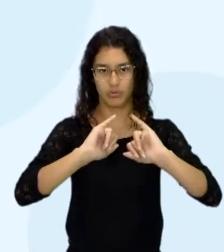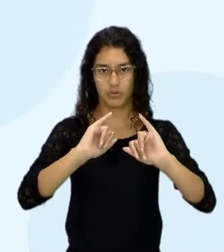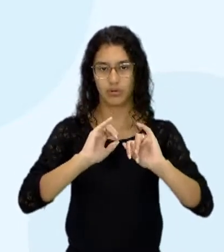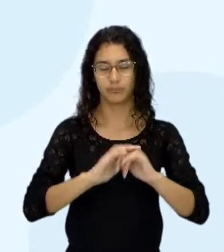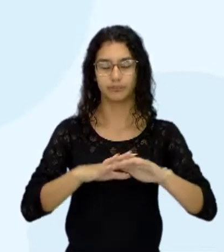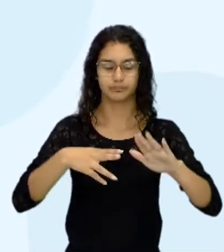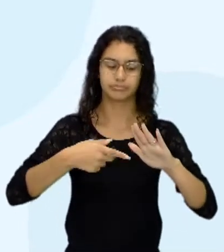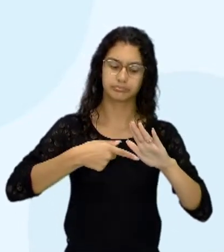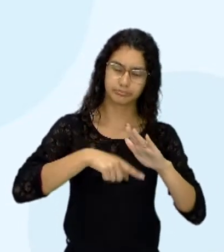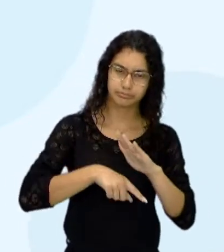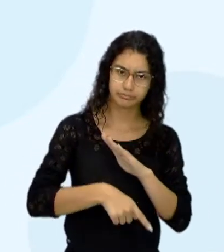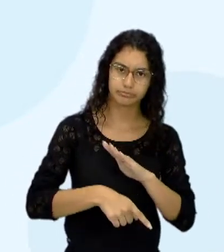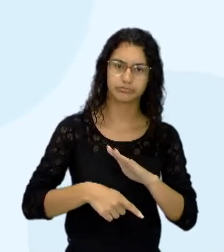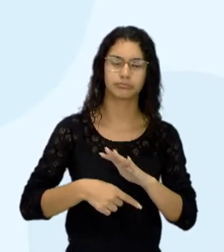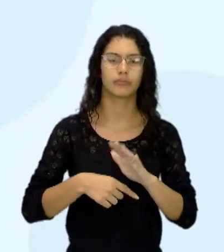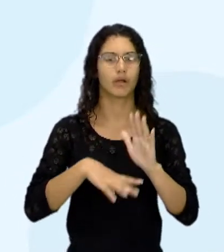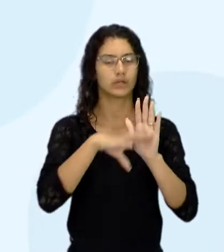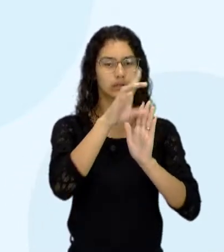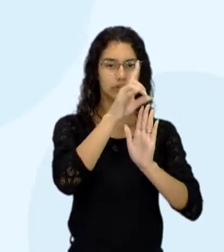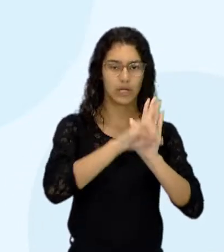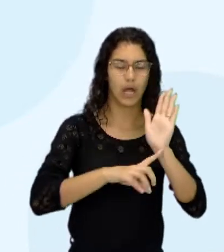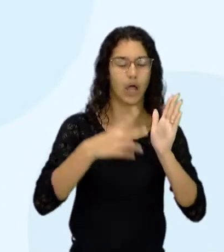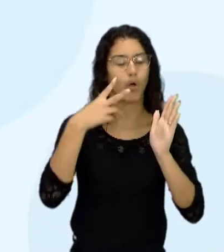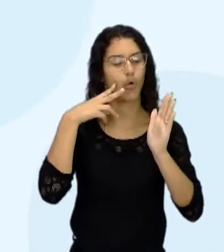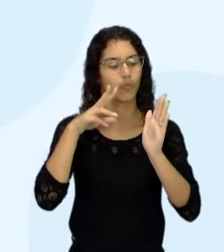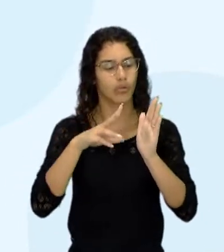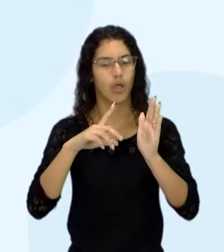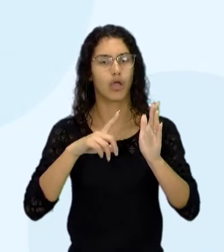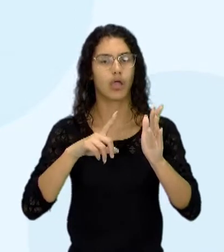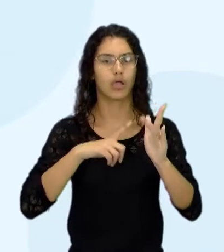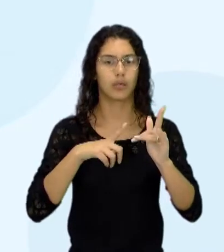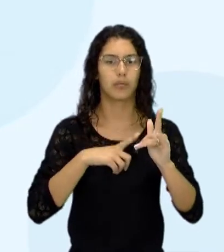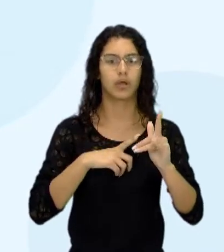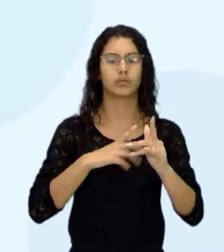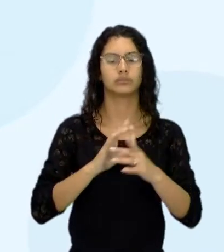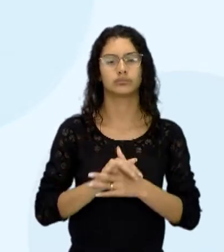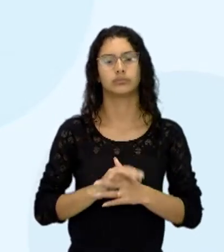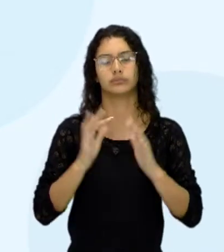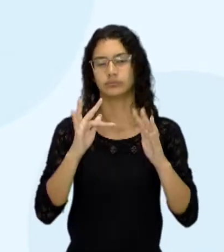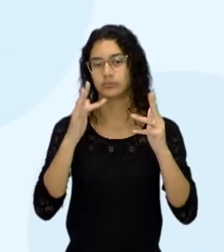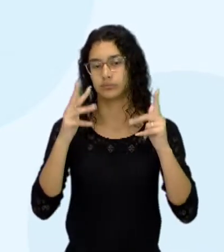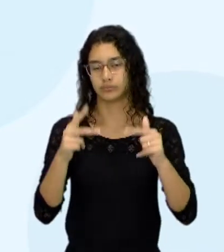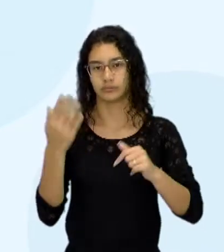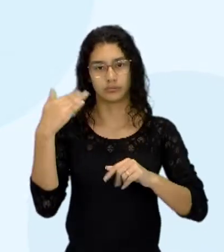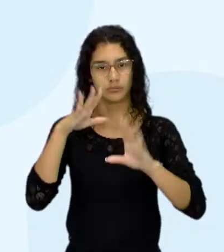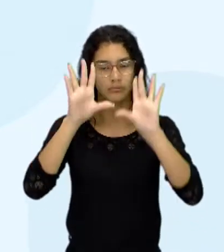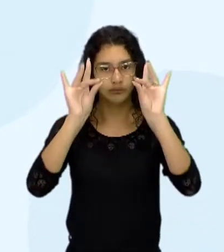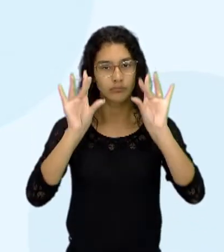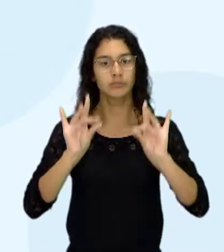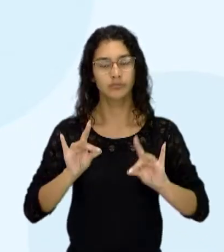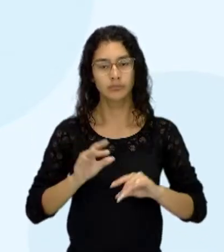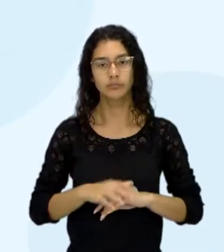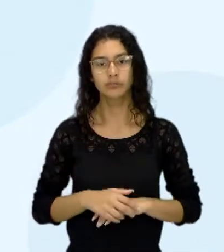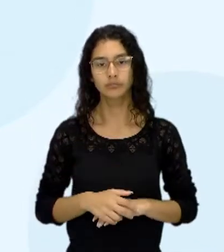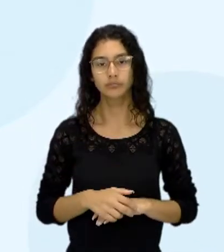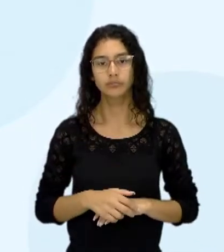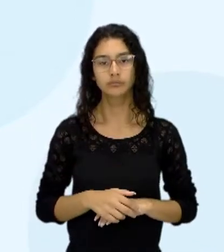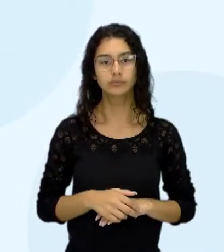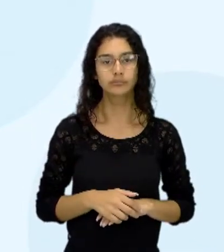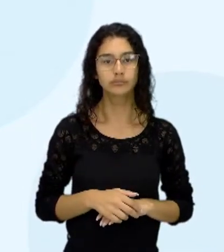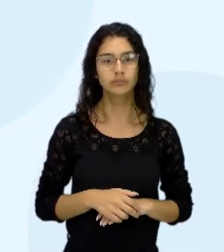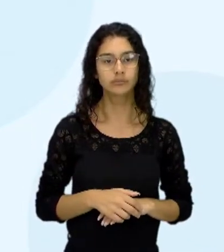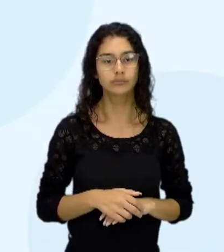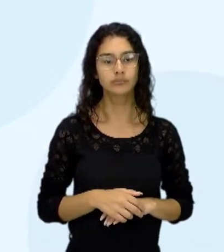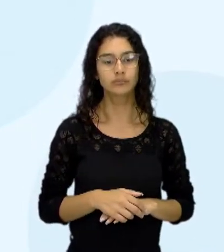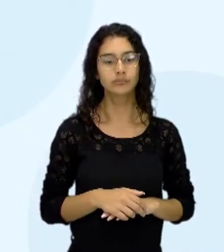se aprofundar, vai levantar dados, vai trazer vozes de autoridade e tudo mais, detalhes, né?